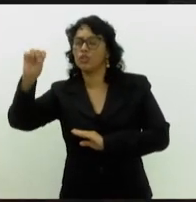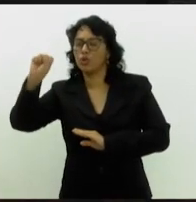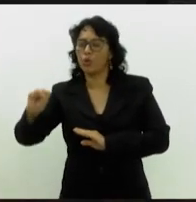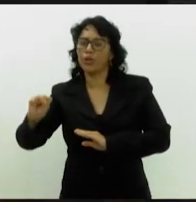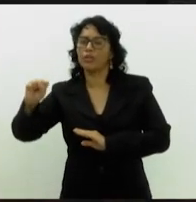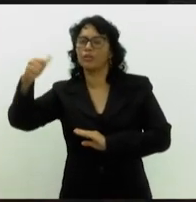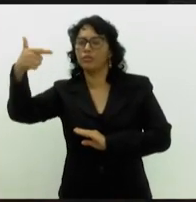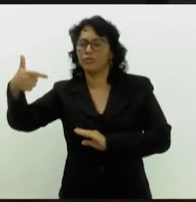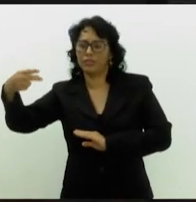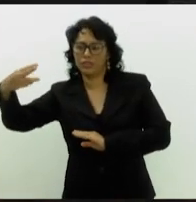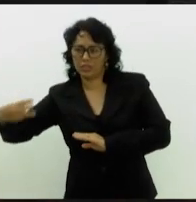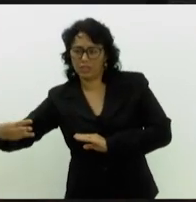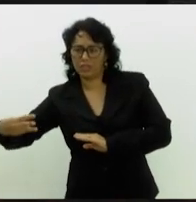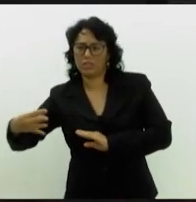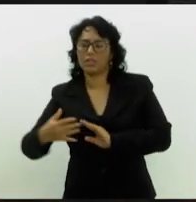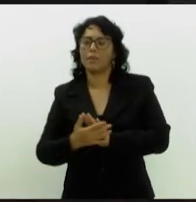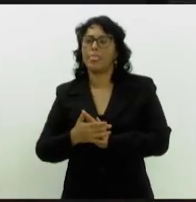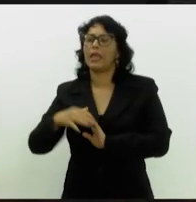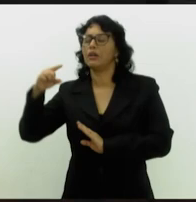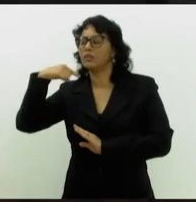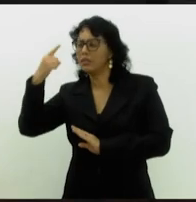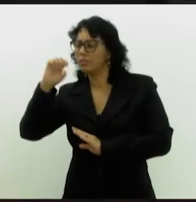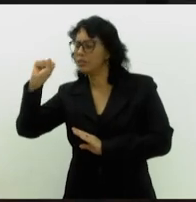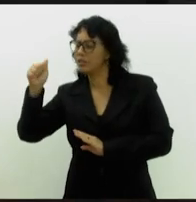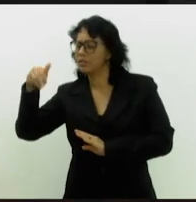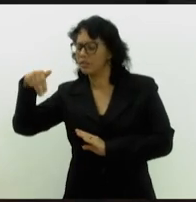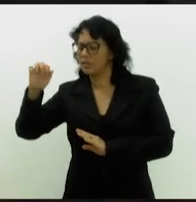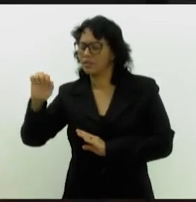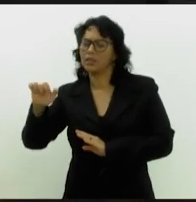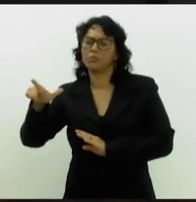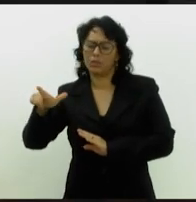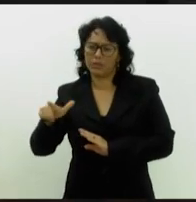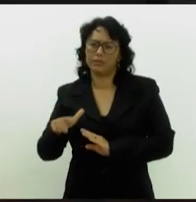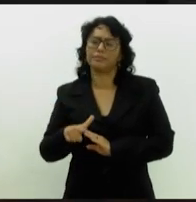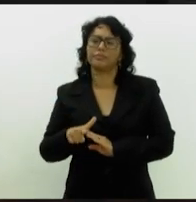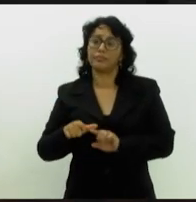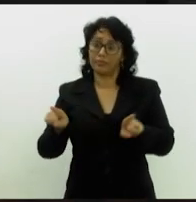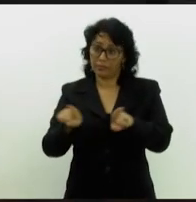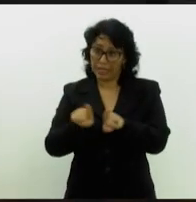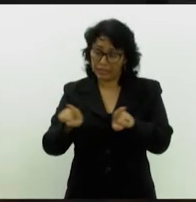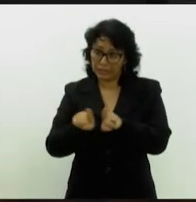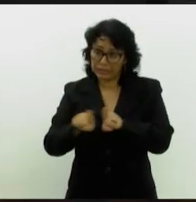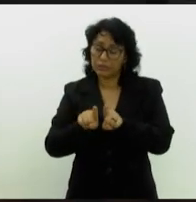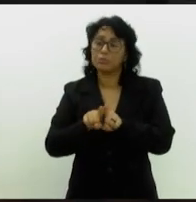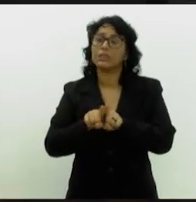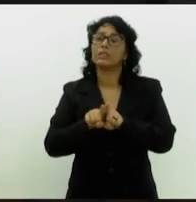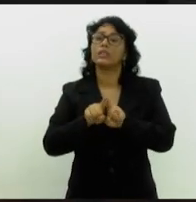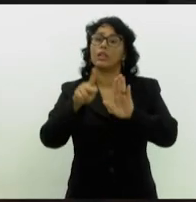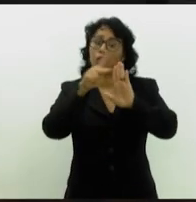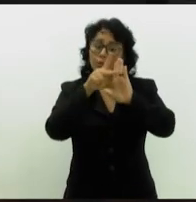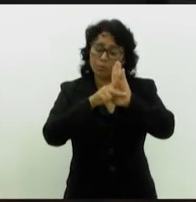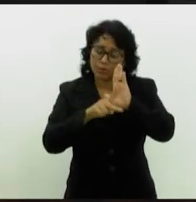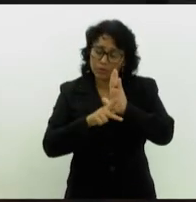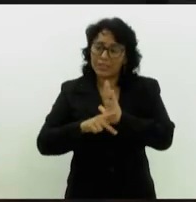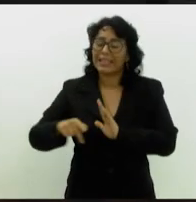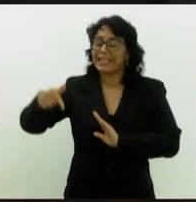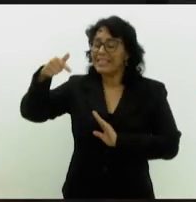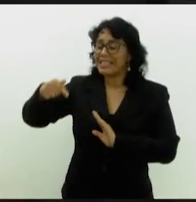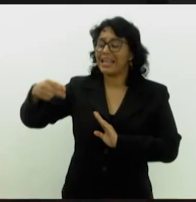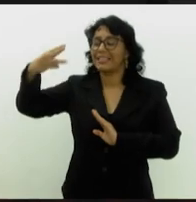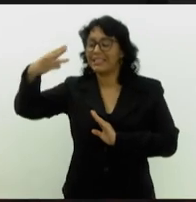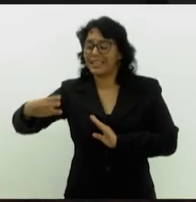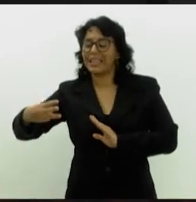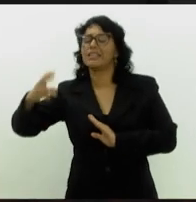deput Samia estão aprovado a soes requerimento de inclusão ordem do dia do projeto 735 de